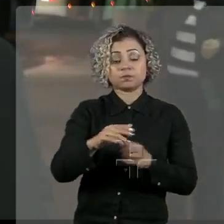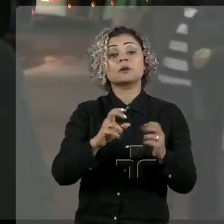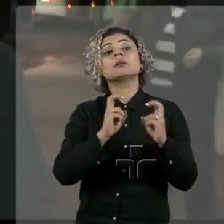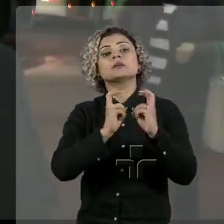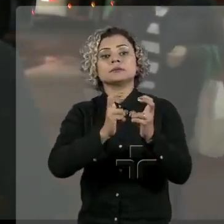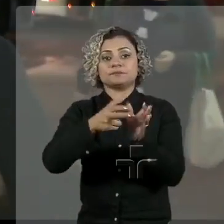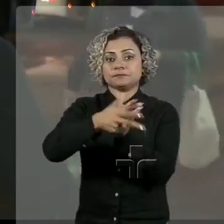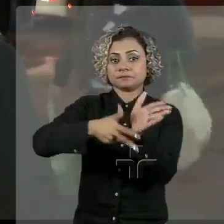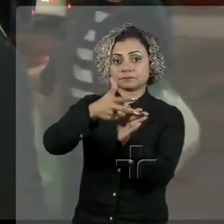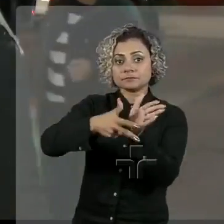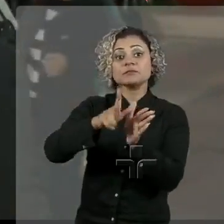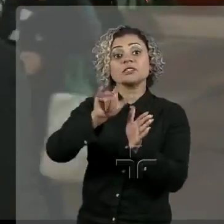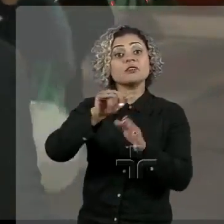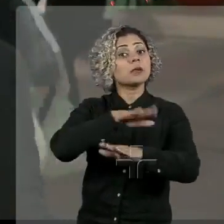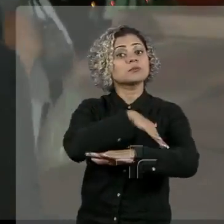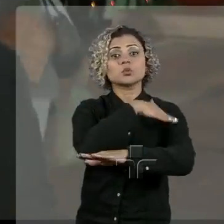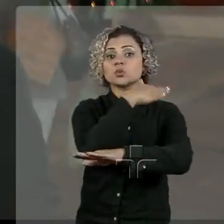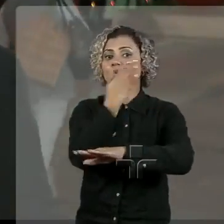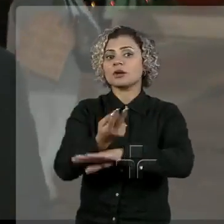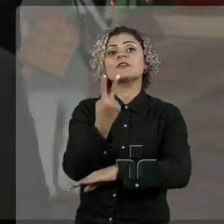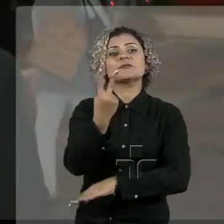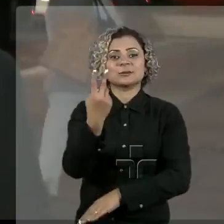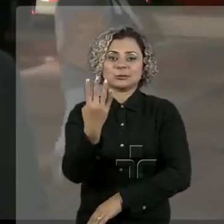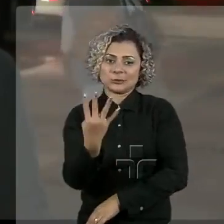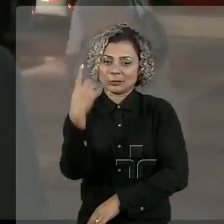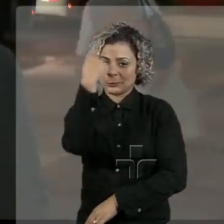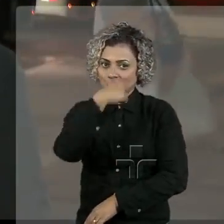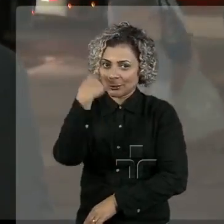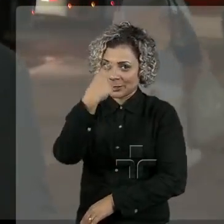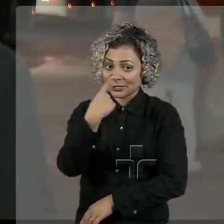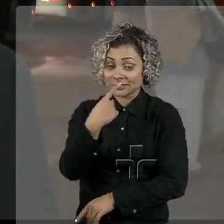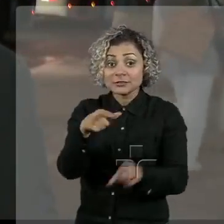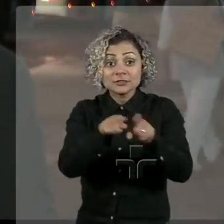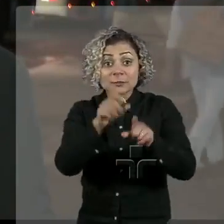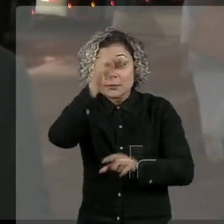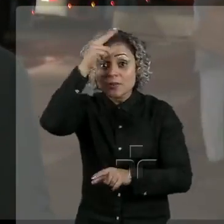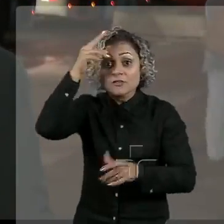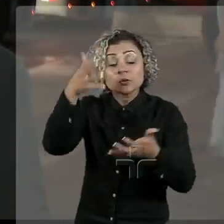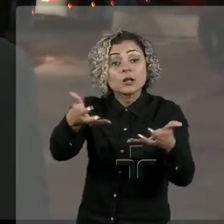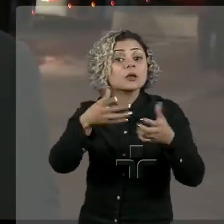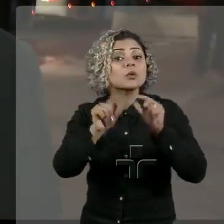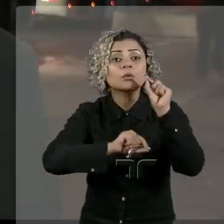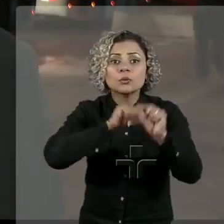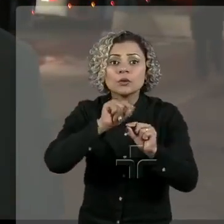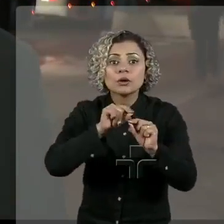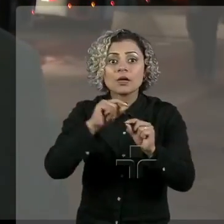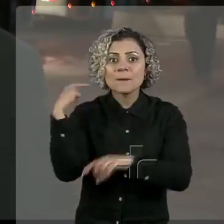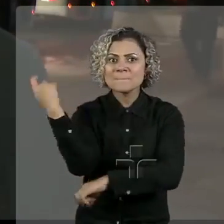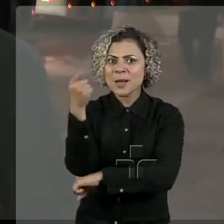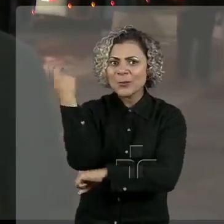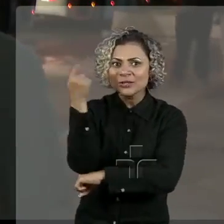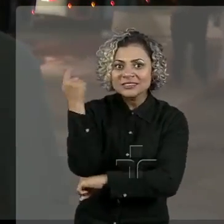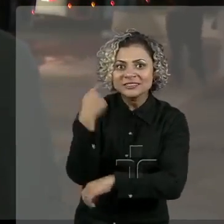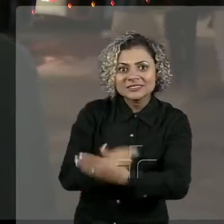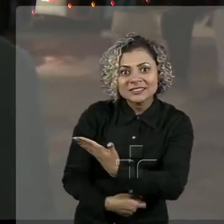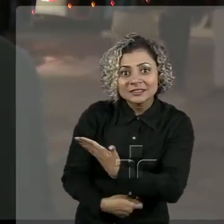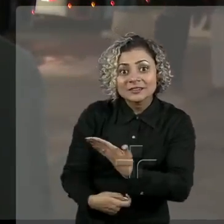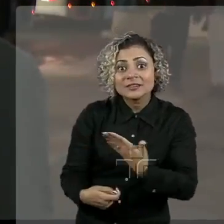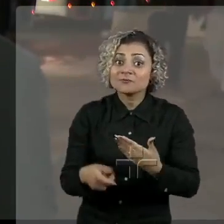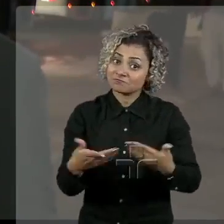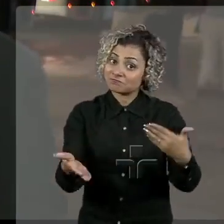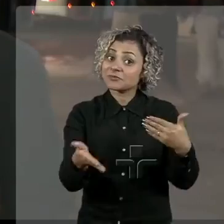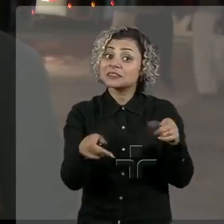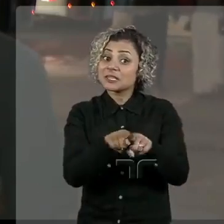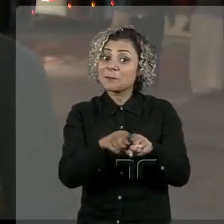e da CPTM vão funcionar 24 horas. E a Prefeitura queria também que a Avenida Paulista, aqui onde nós estamos,